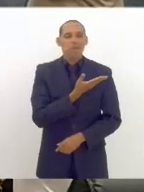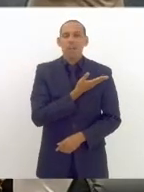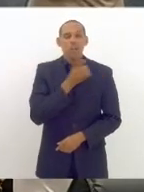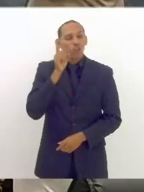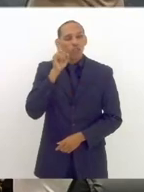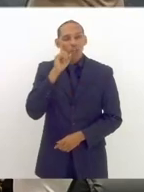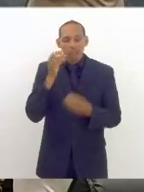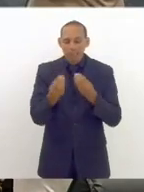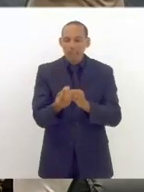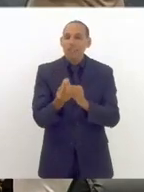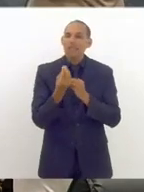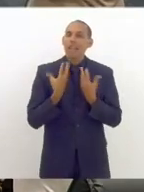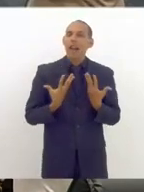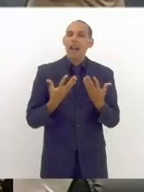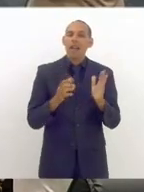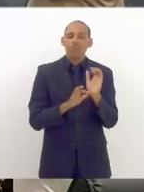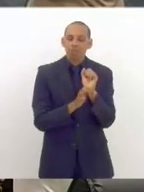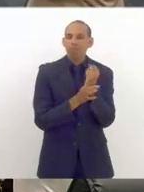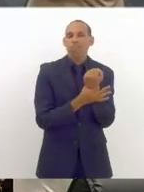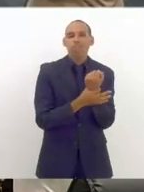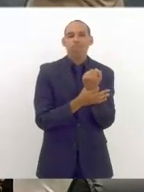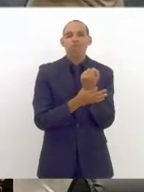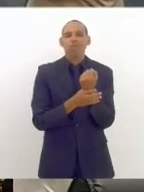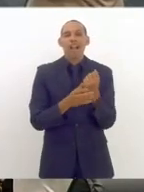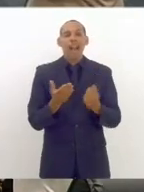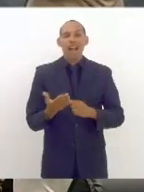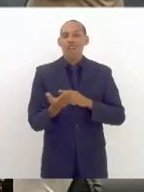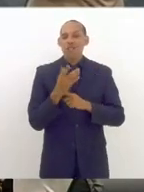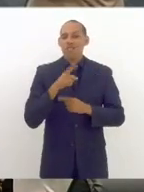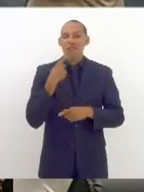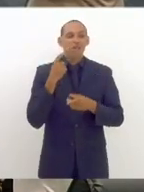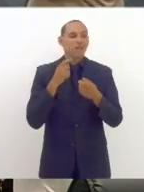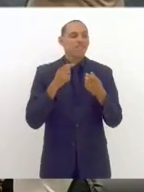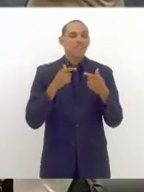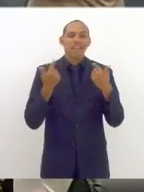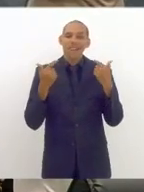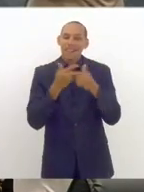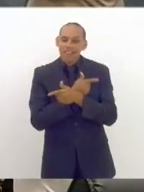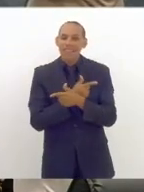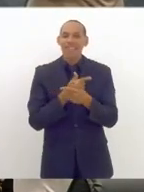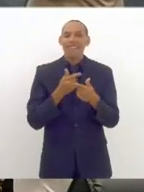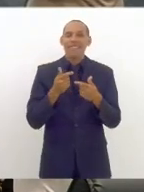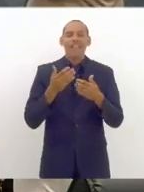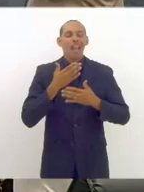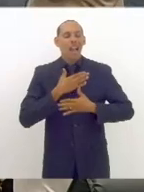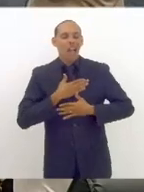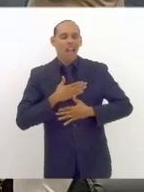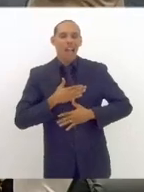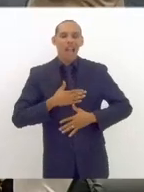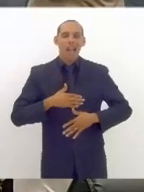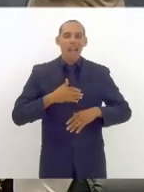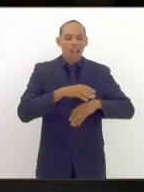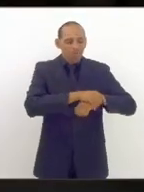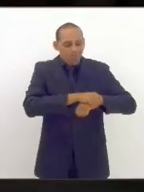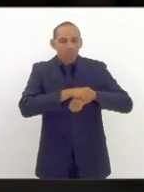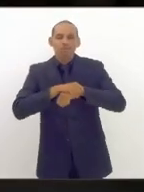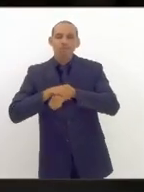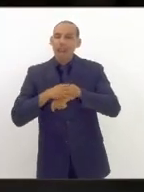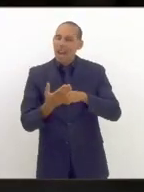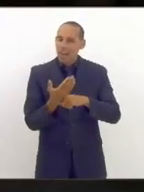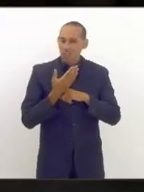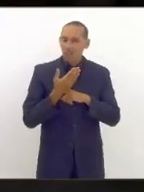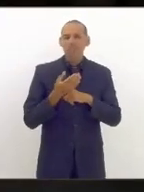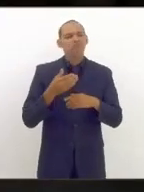dia da secretaria, faz a gente rir durante as reuniões de colegiado, tranquiliza e pega a gente pela mão, mesmo diante das maiores